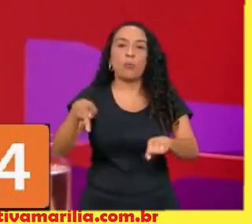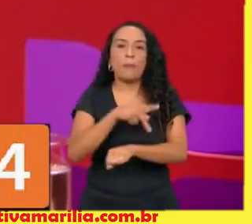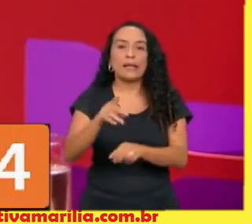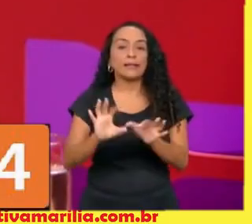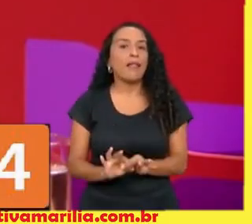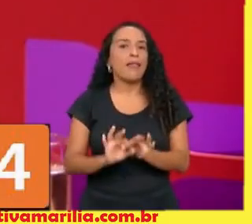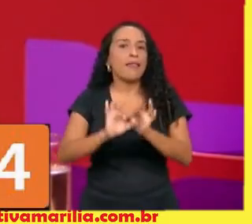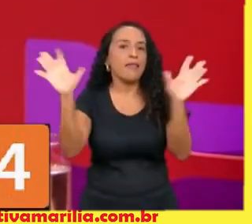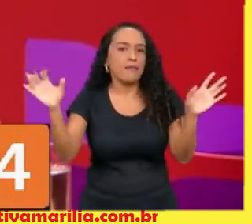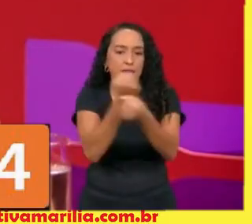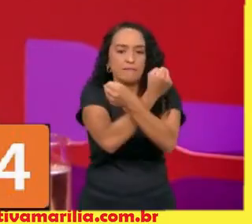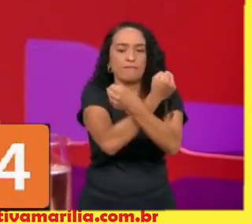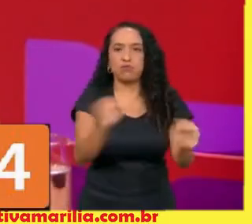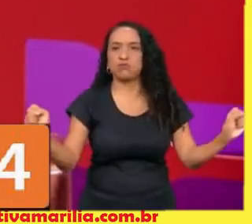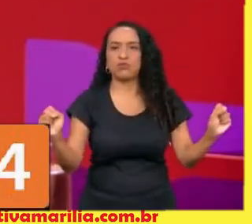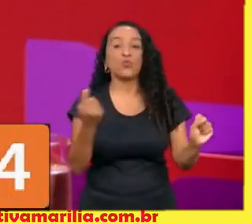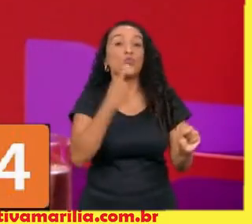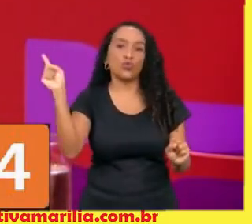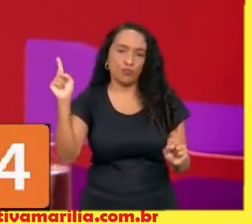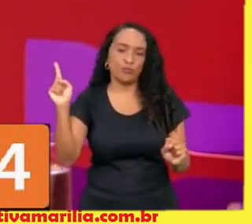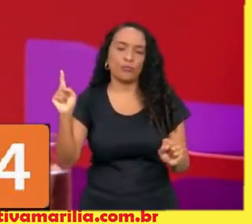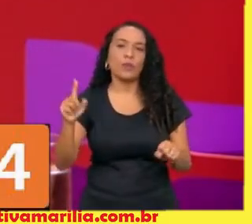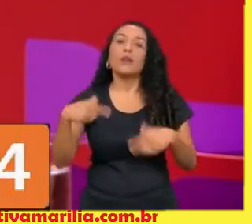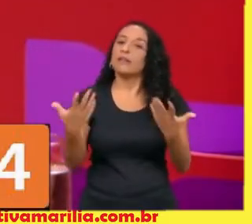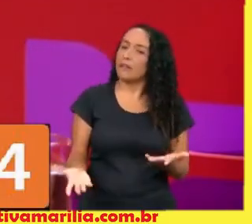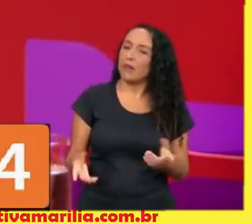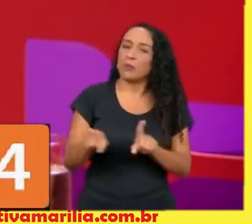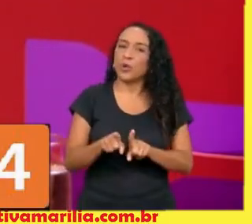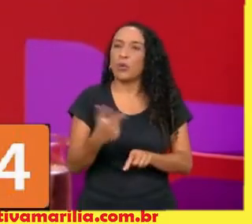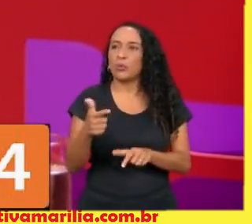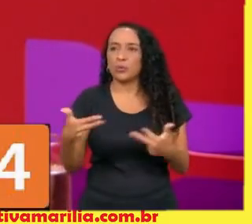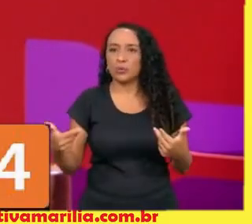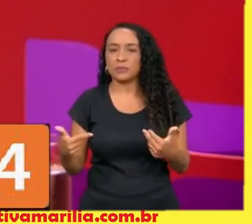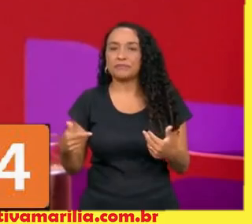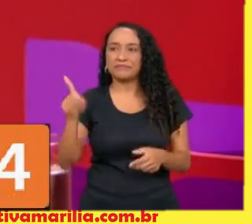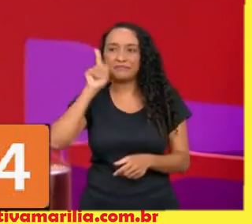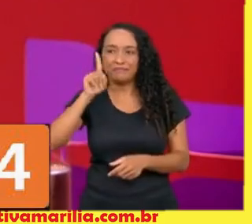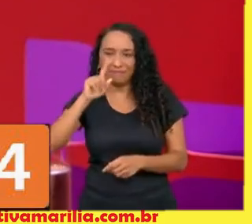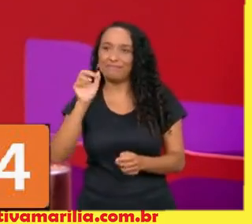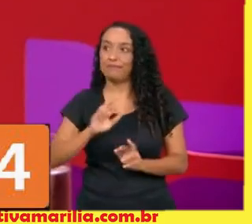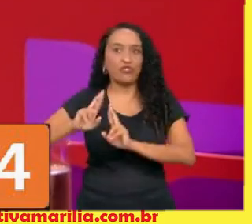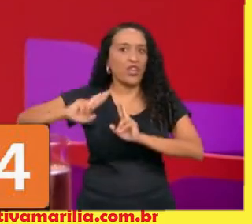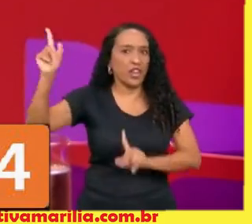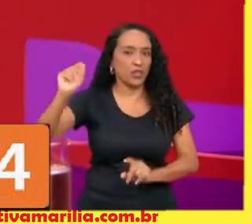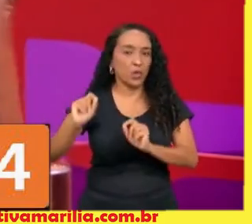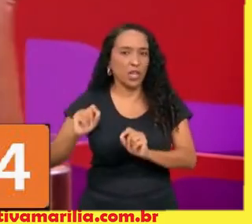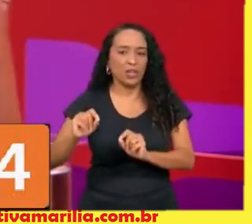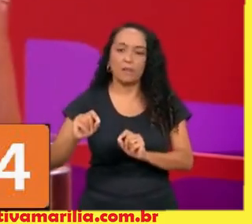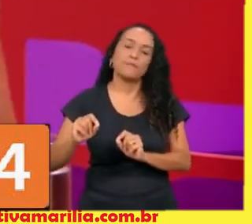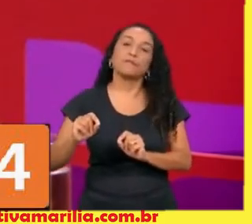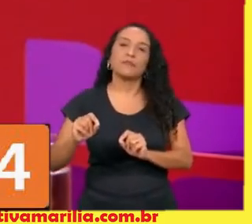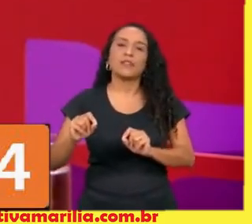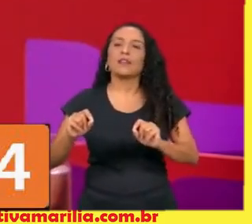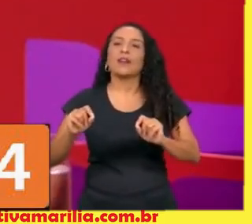a libertar os escravos, se não me engano, foi o último. E segundo, que ao contrário dos Estados Unidos, por exemplo, fugimos do tema